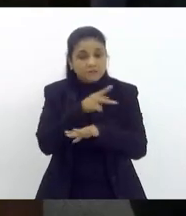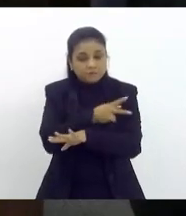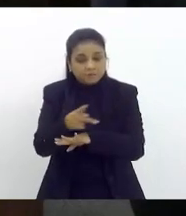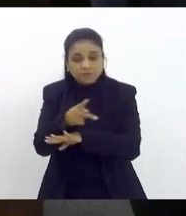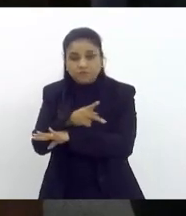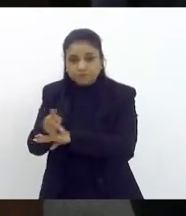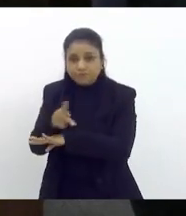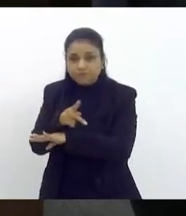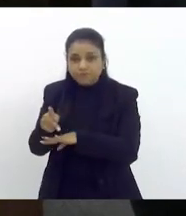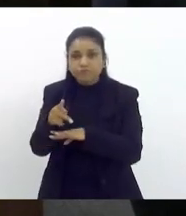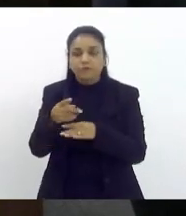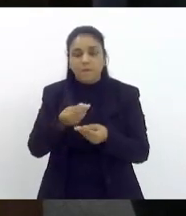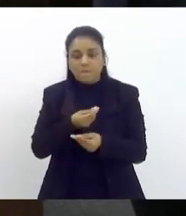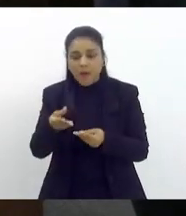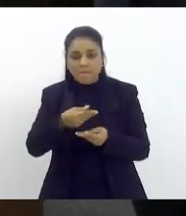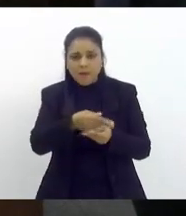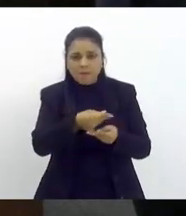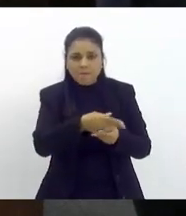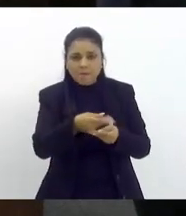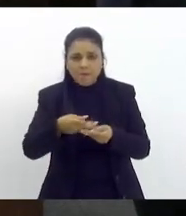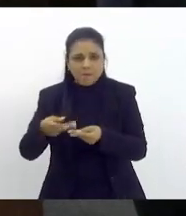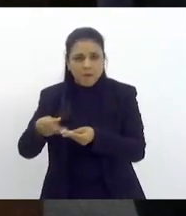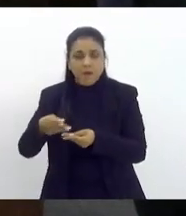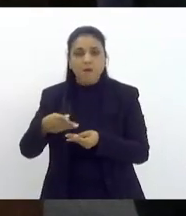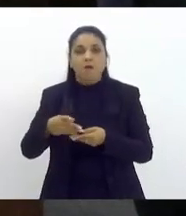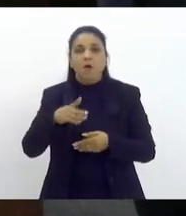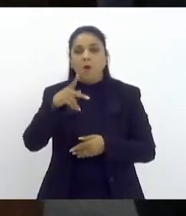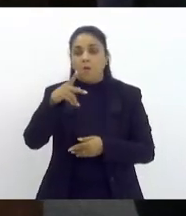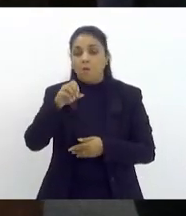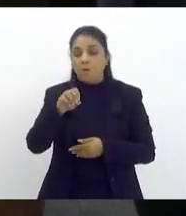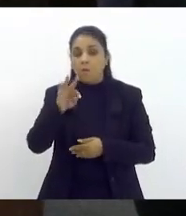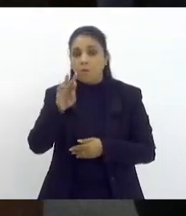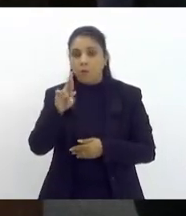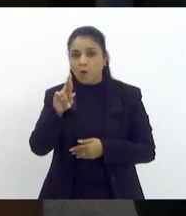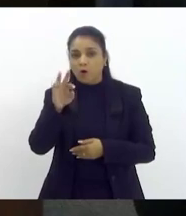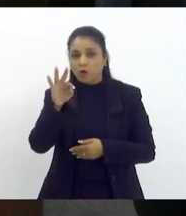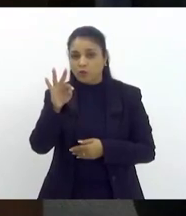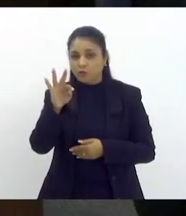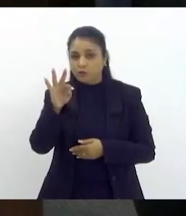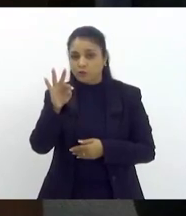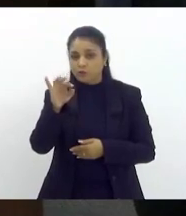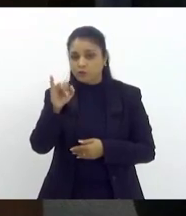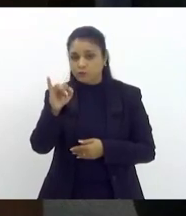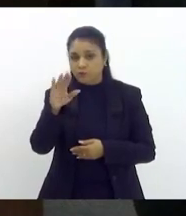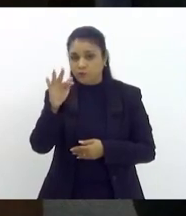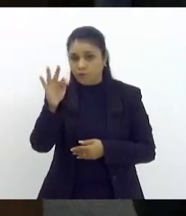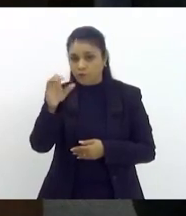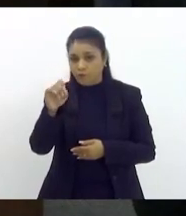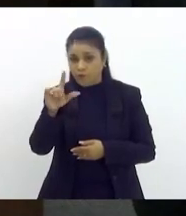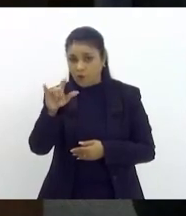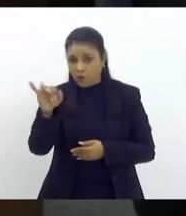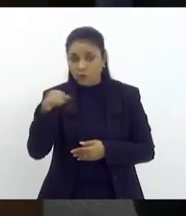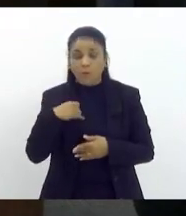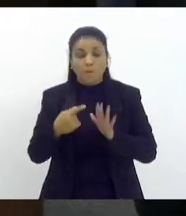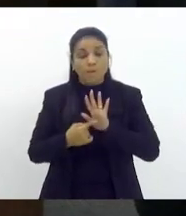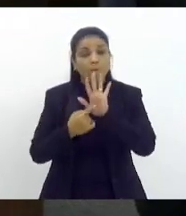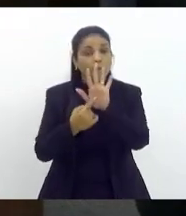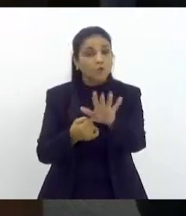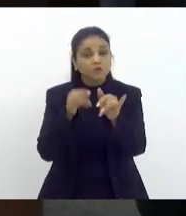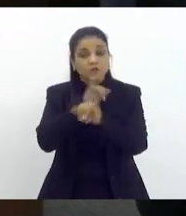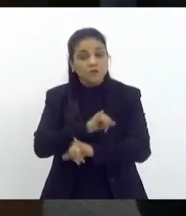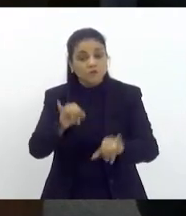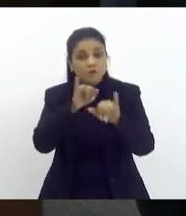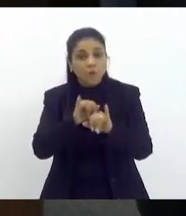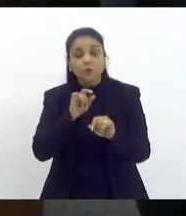levando um portfólio mostrando a todos os parlamentares das áreas informando o que de fato é o